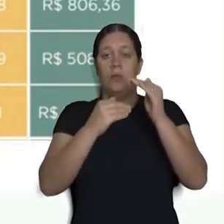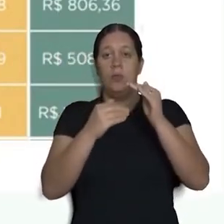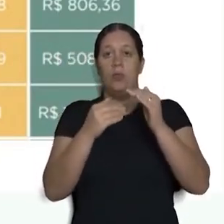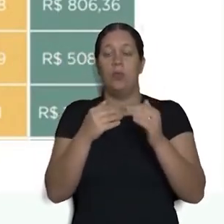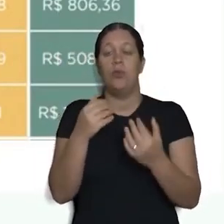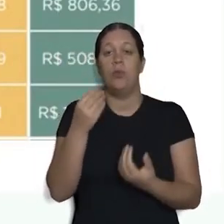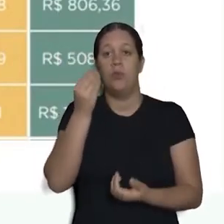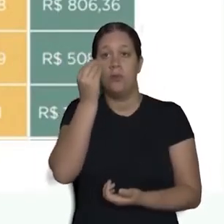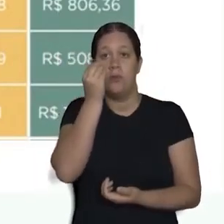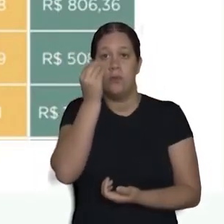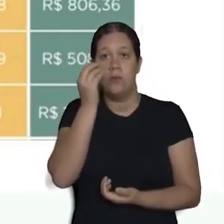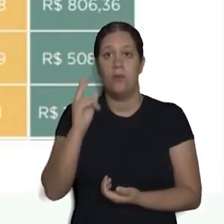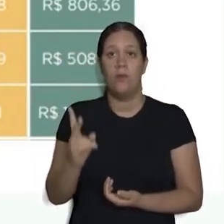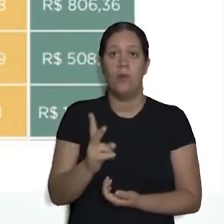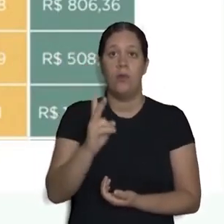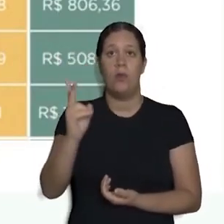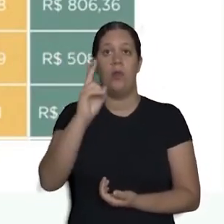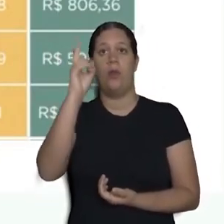valores, né.